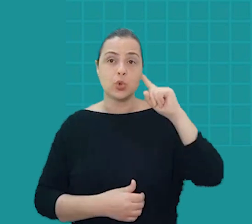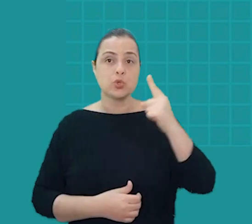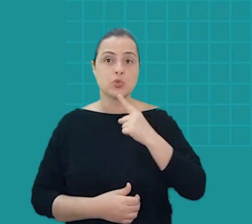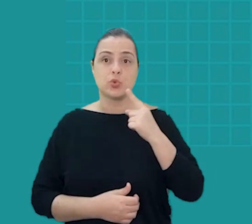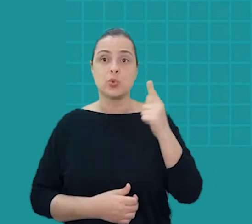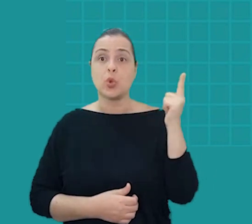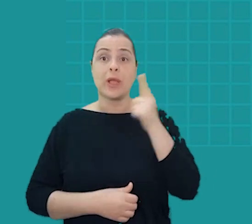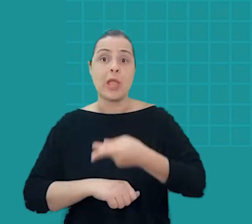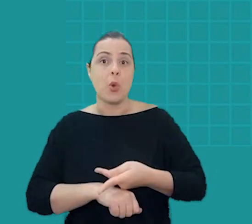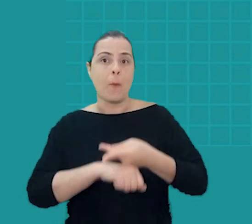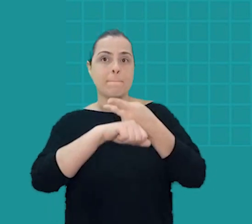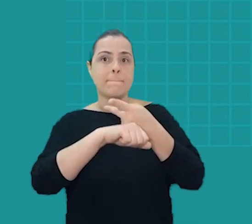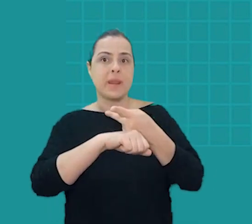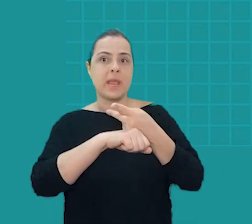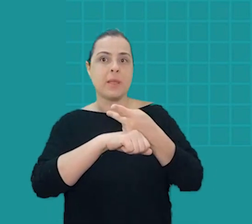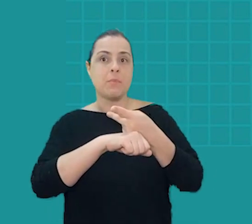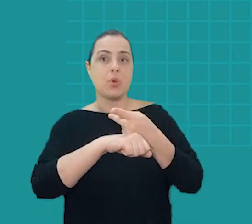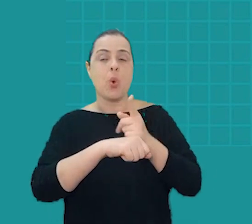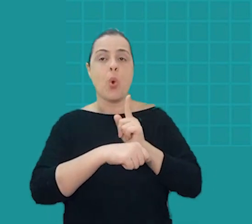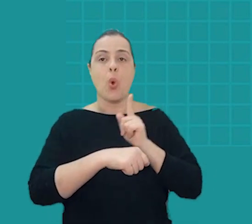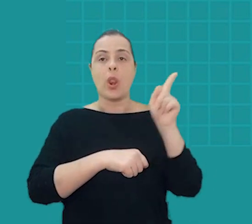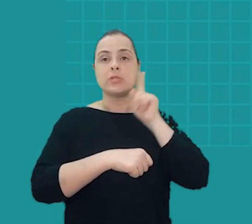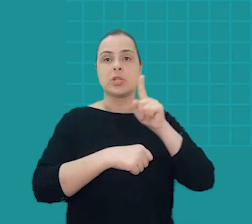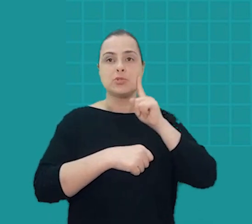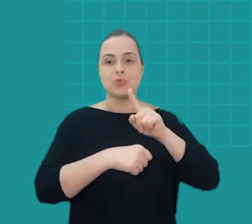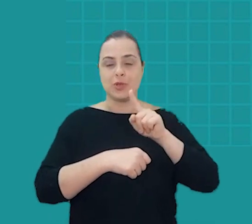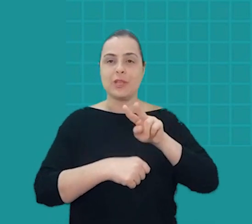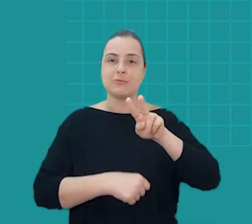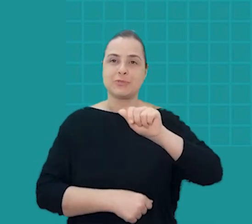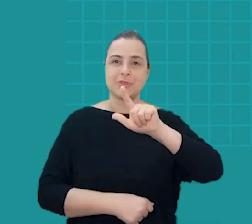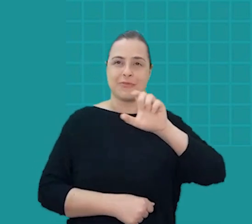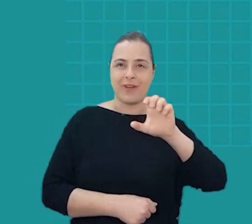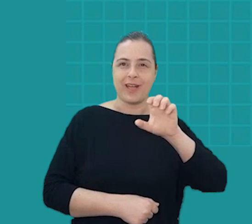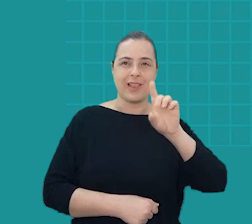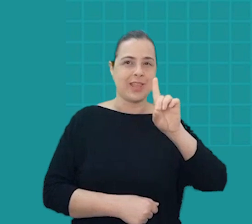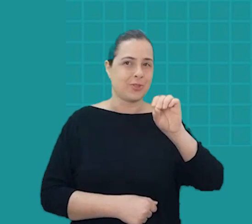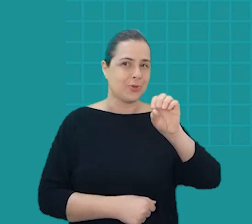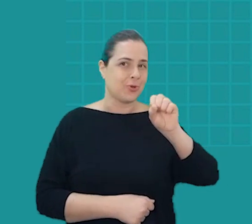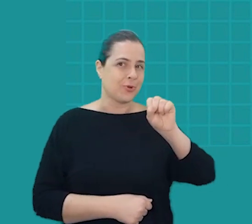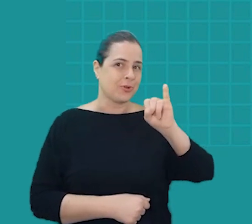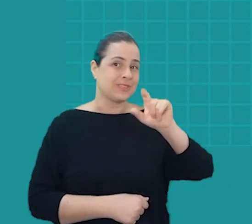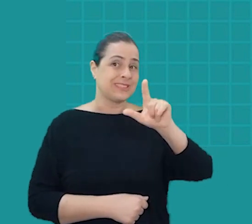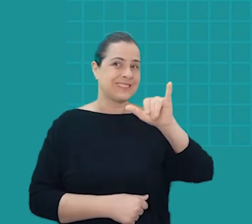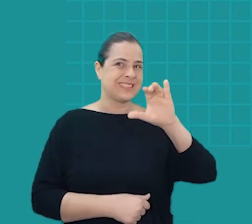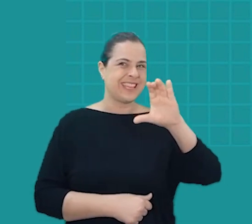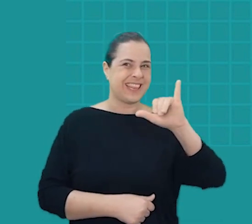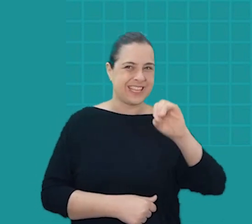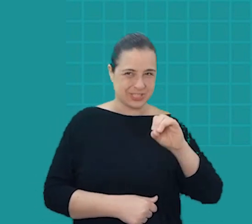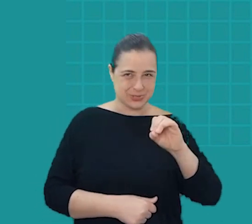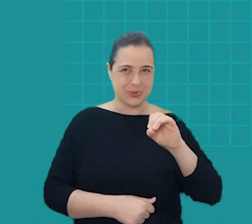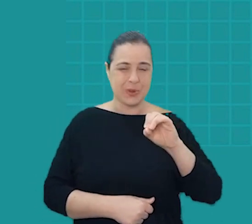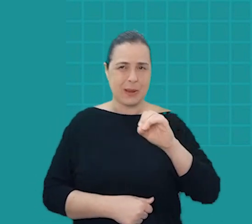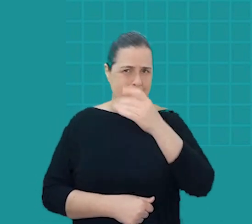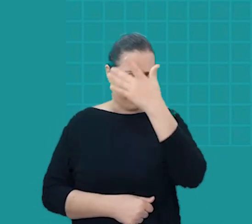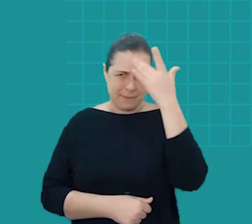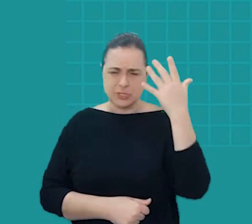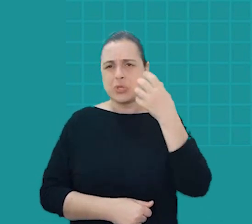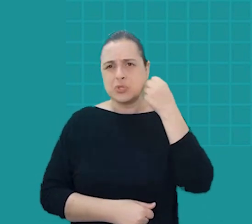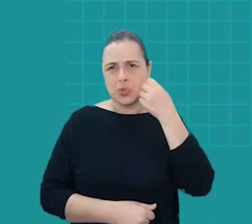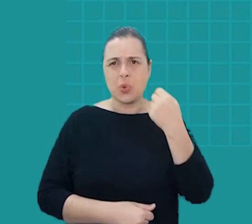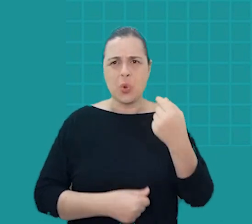caramba, então nós somos capazes de fazer muitas coisas. E naquela época eu saí no Folha de São Paulo